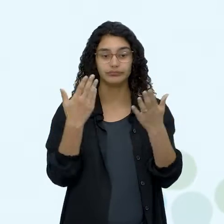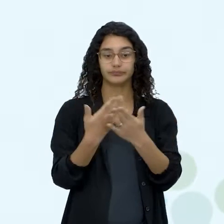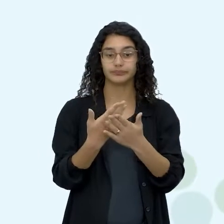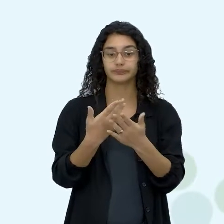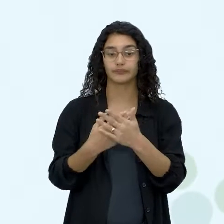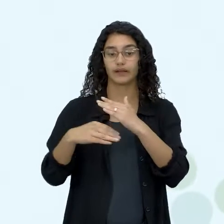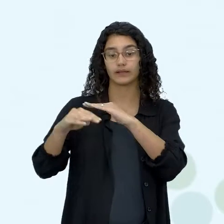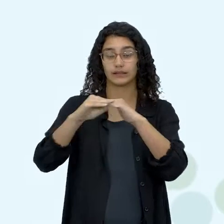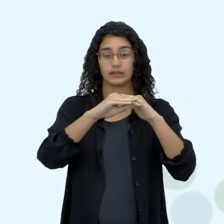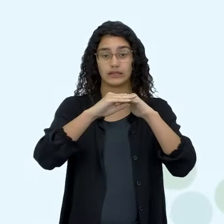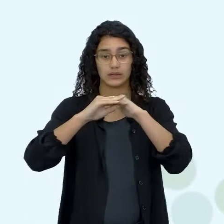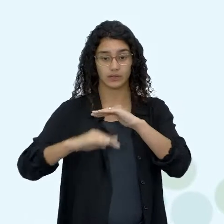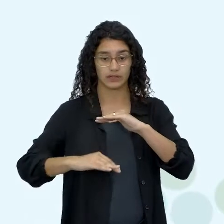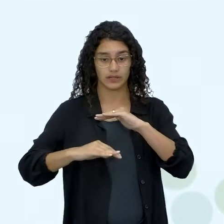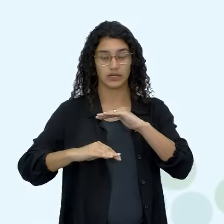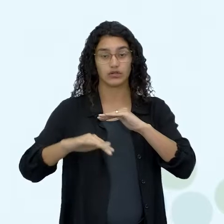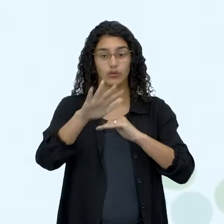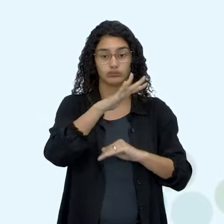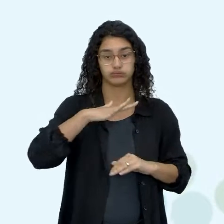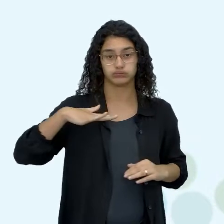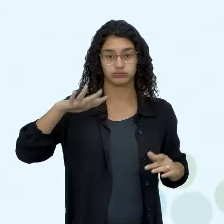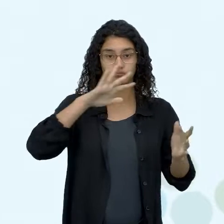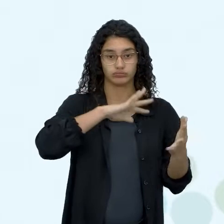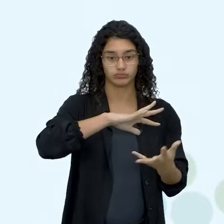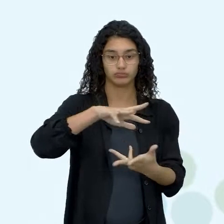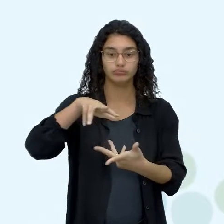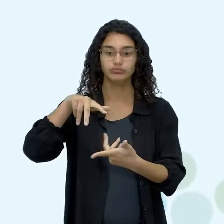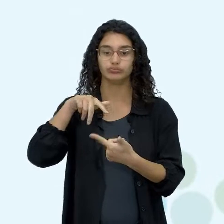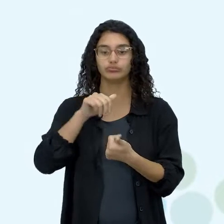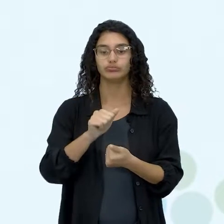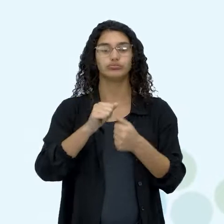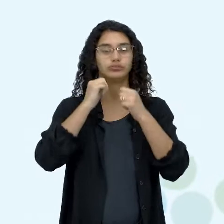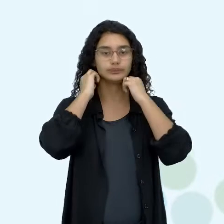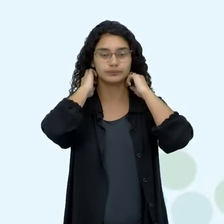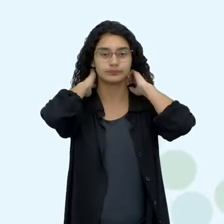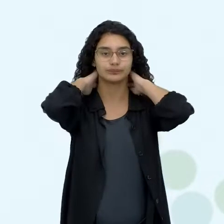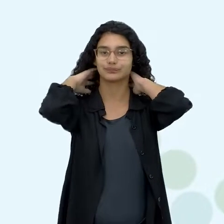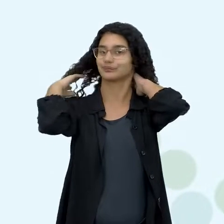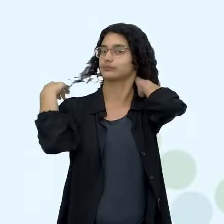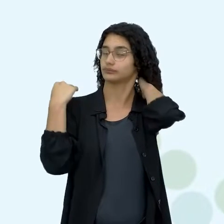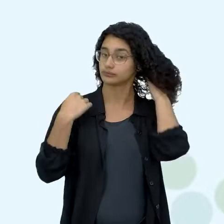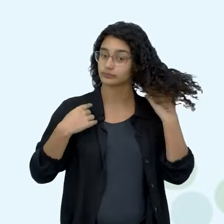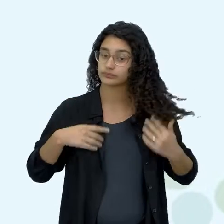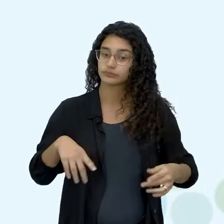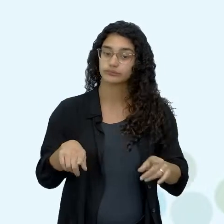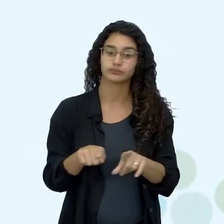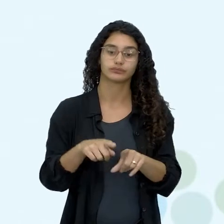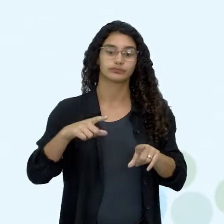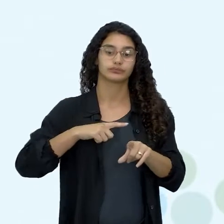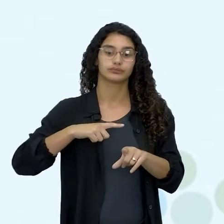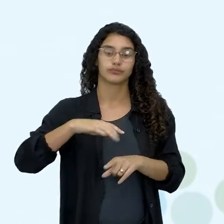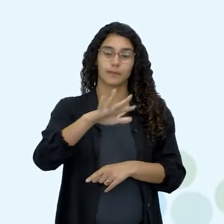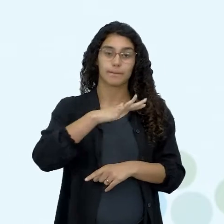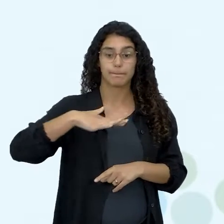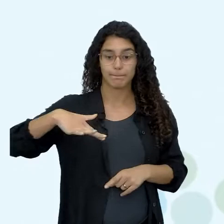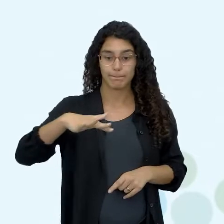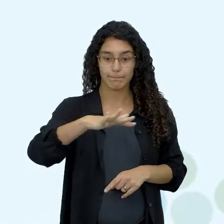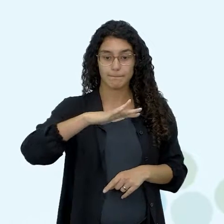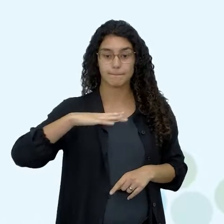é desigualdades espaciais no mundo, e aí a questão da espacialidade, ela